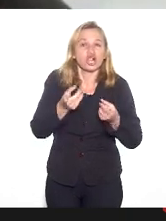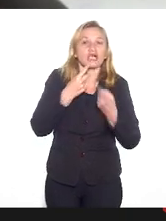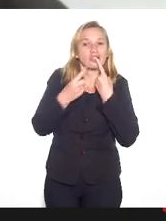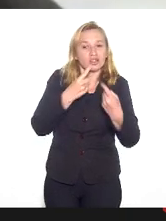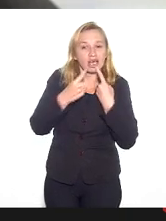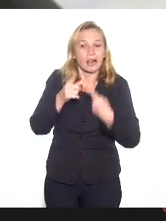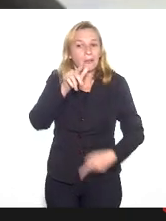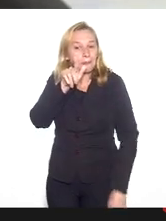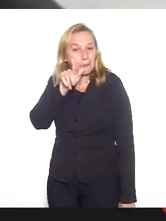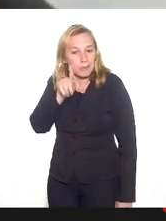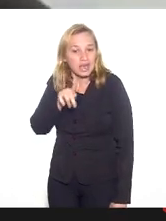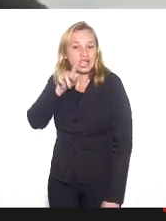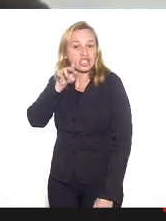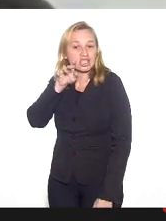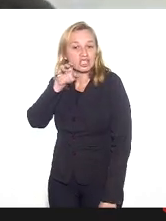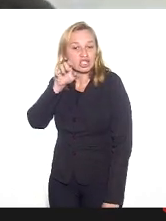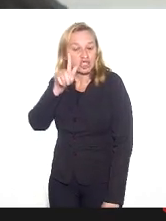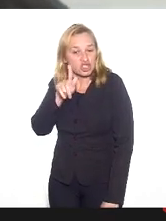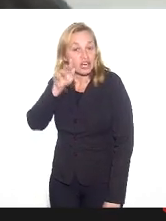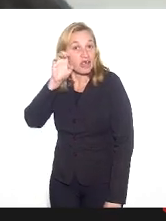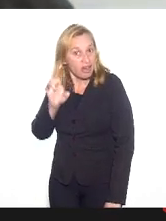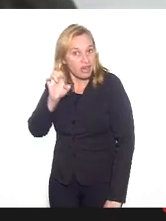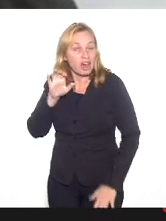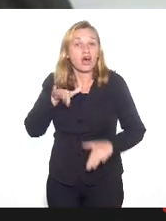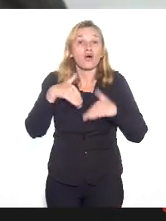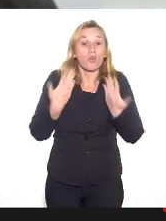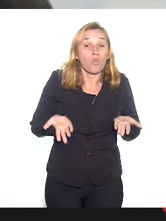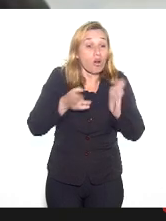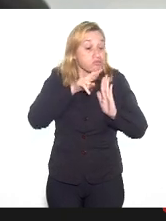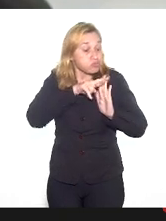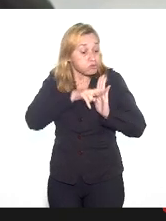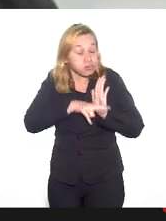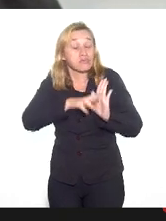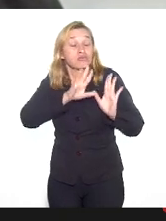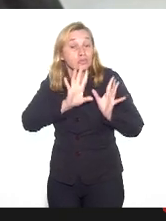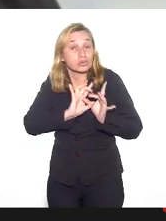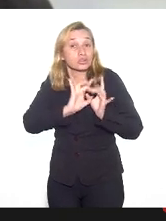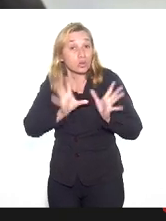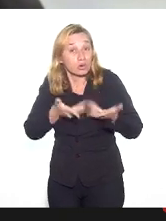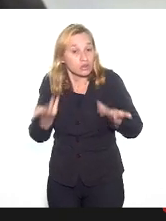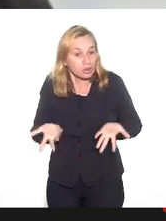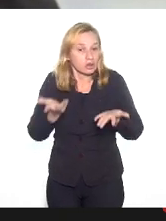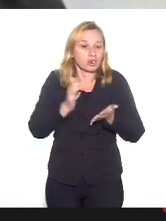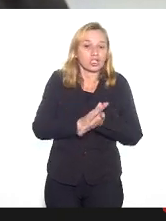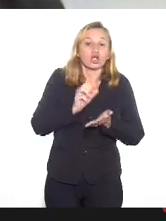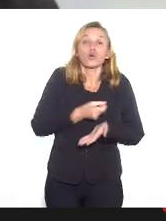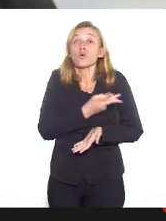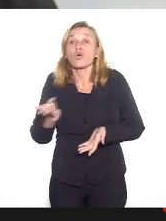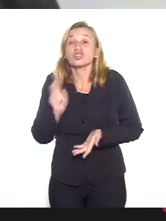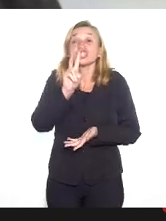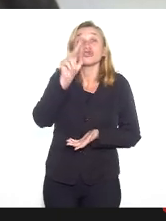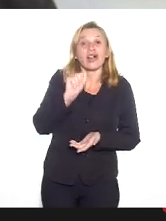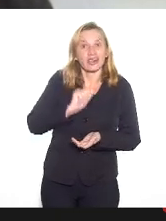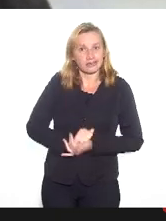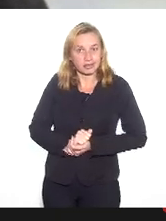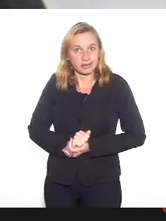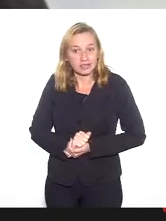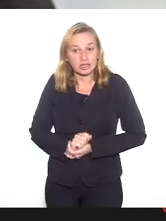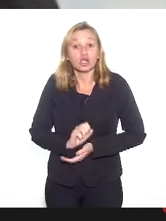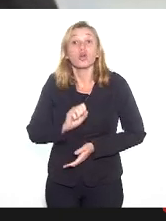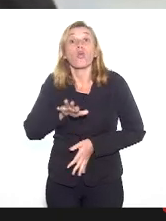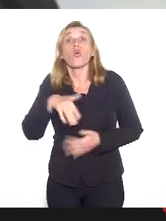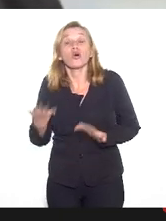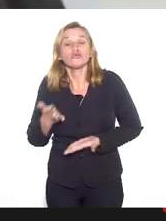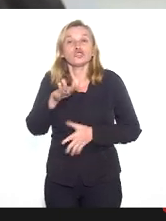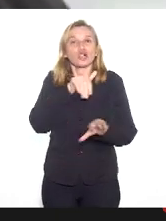a PGE, que dará o parecer, que procedimentos abertos são esses, quantas vagas serão destinadas, quando será